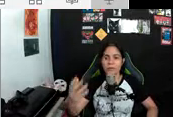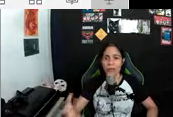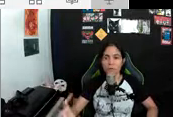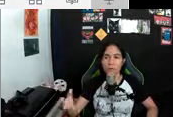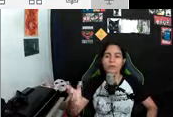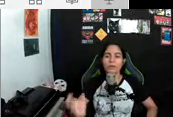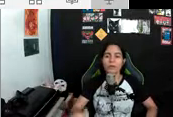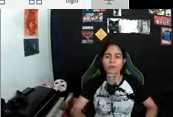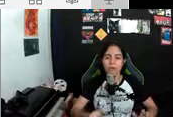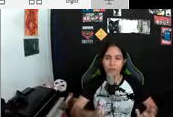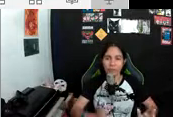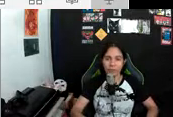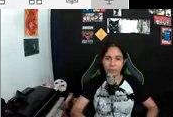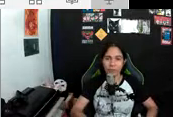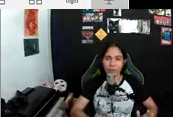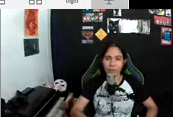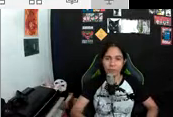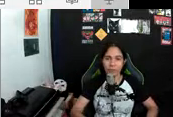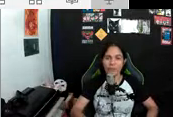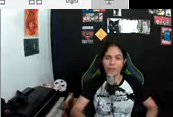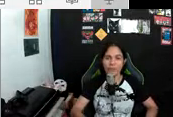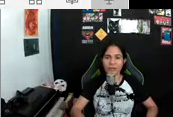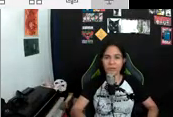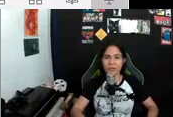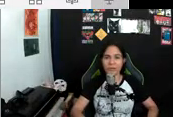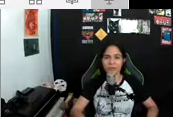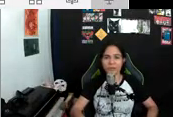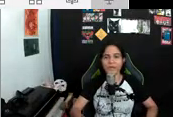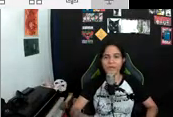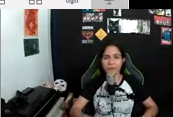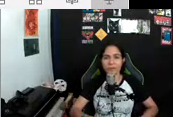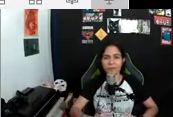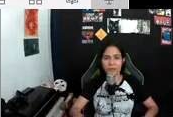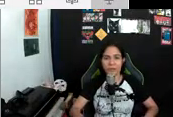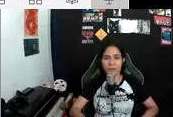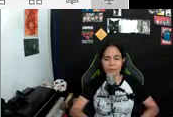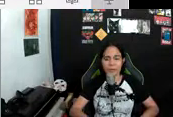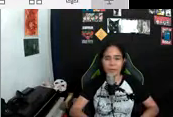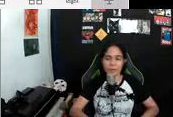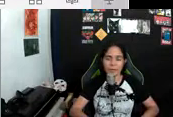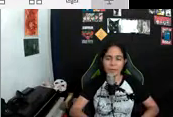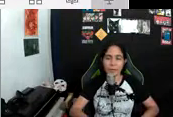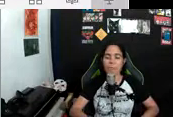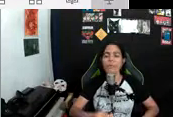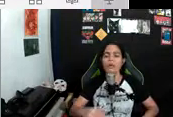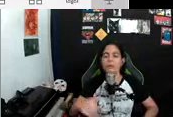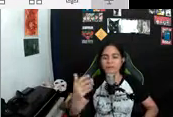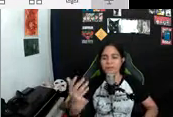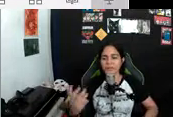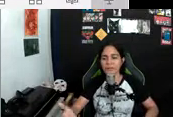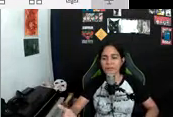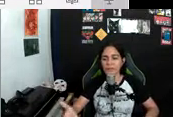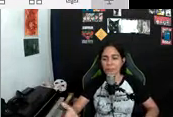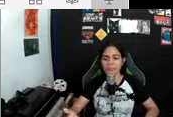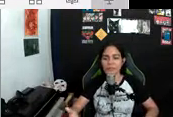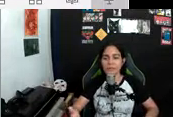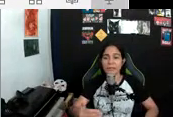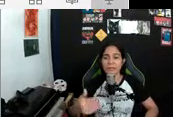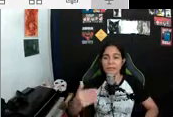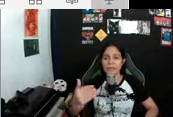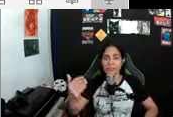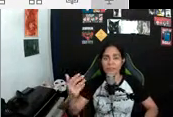né, o título de bacharel em biologia e ciências biológicas por uma instituição de nível superior. Vocês só